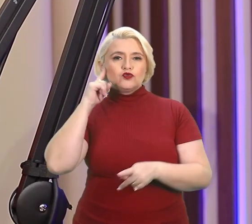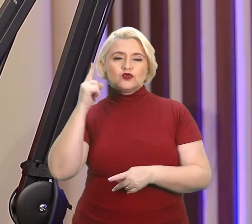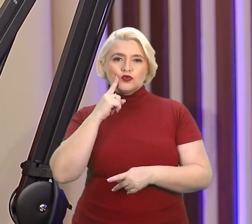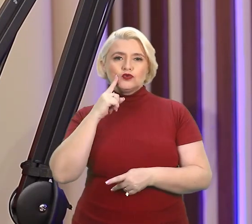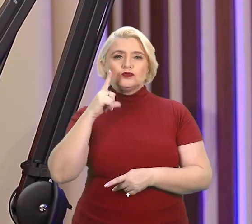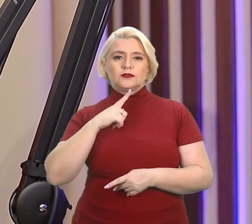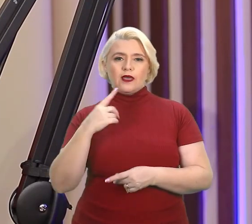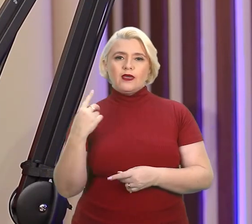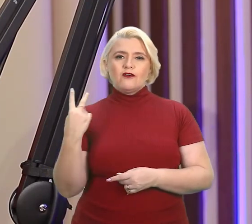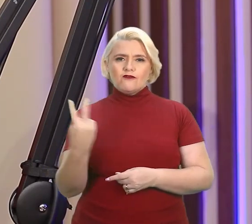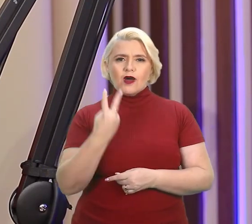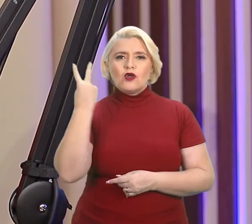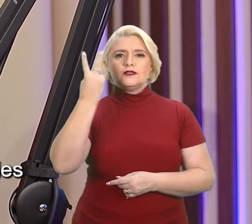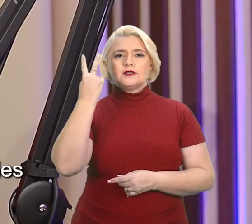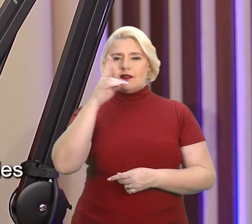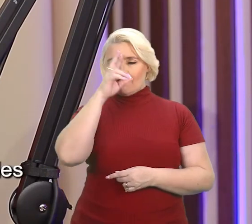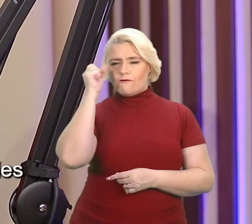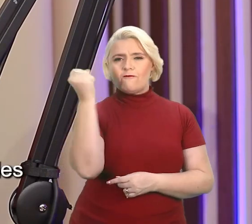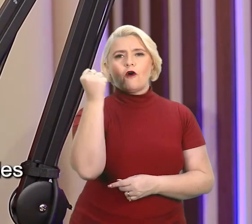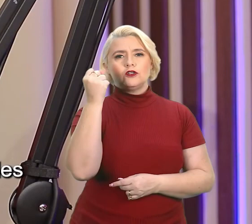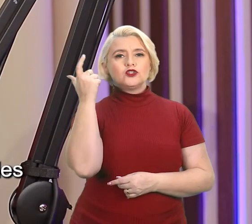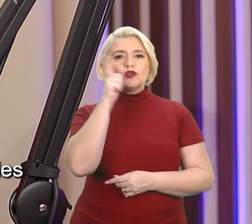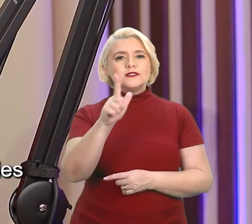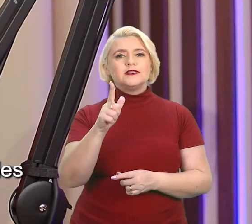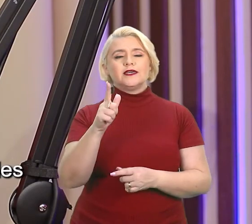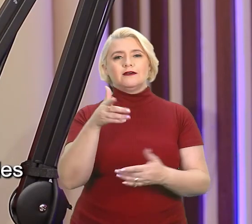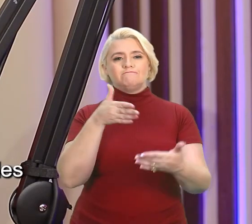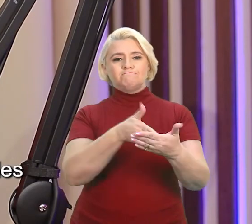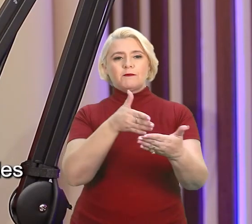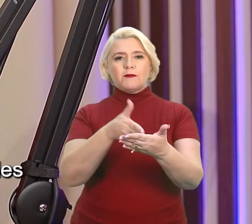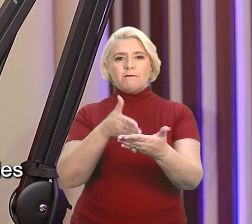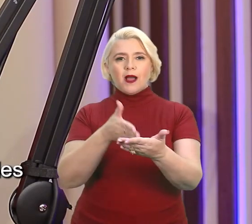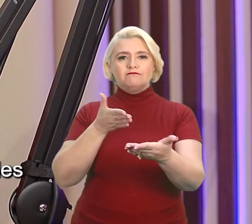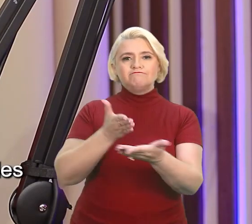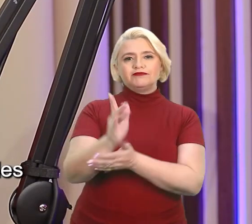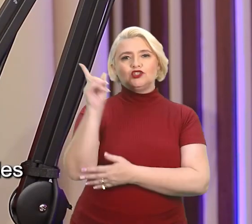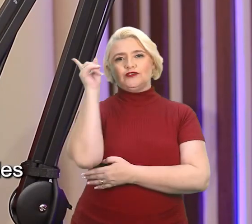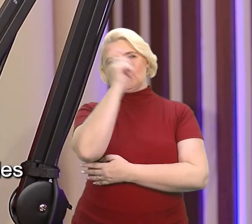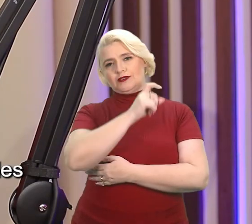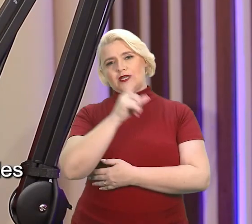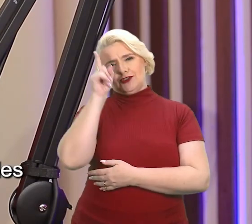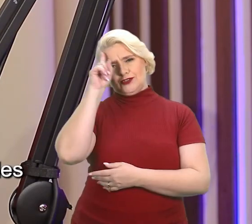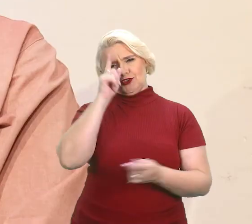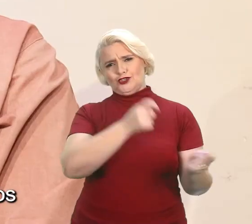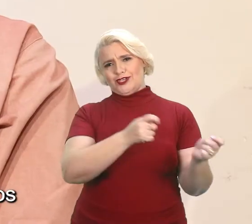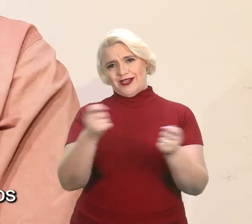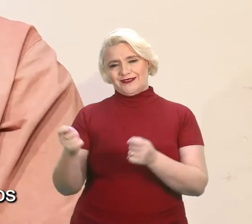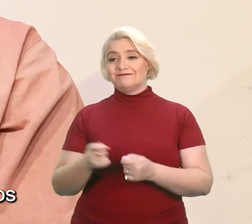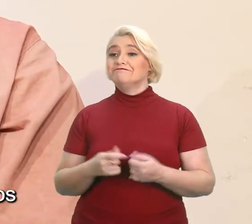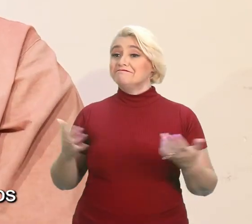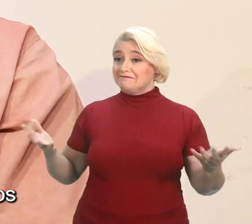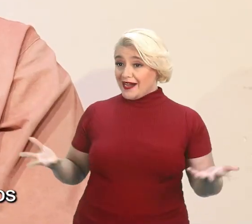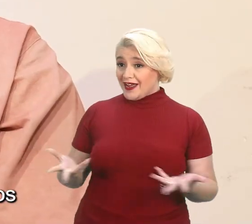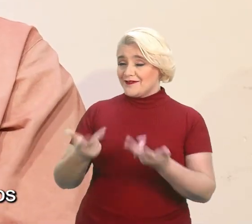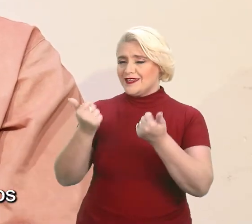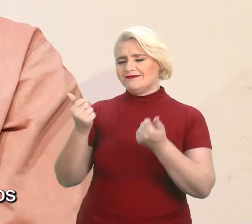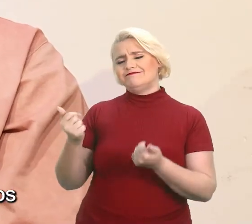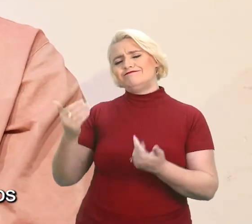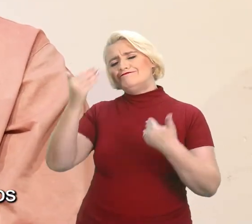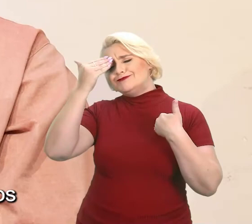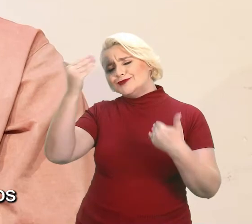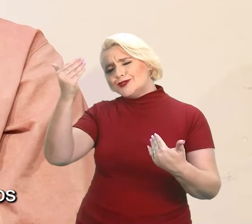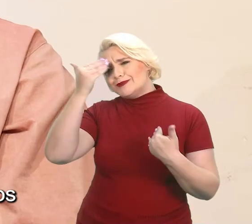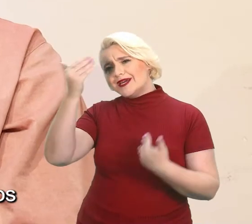seja forte e consiga vencer essas dificuldades diárias. Maravilha. Professora,